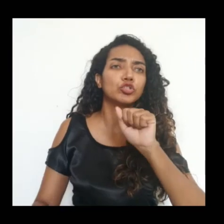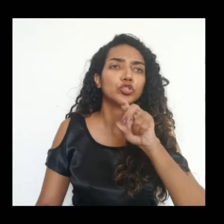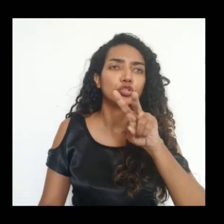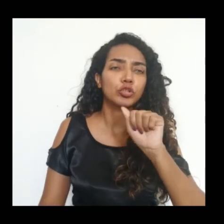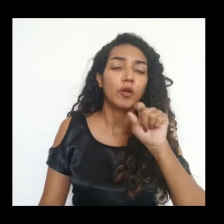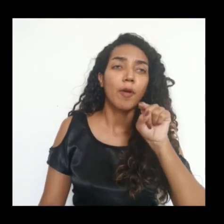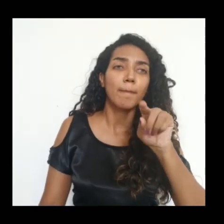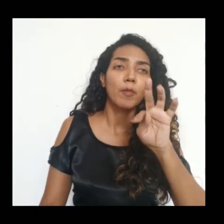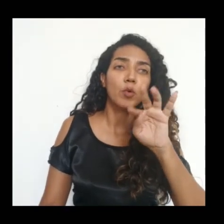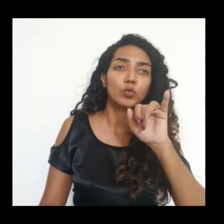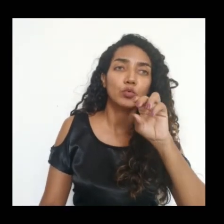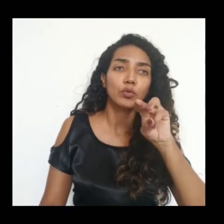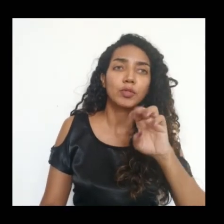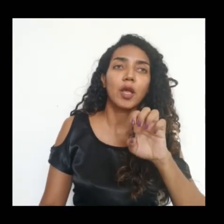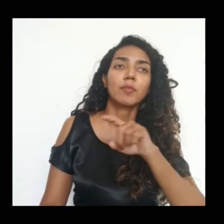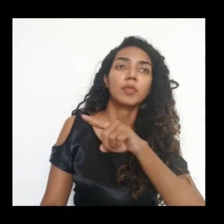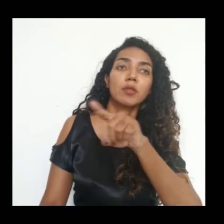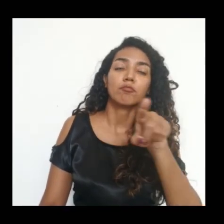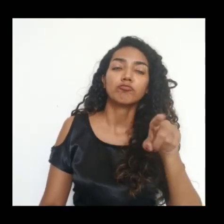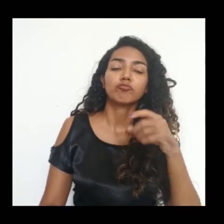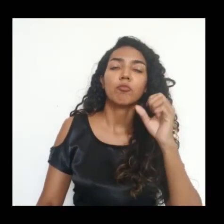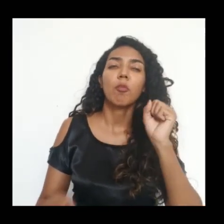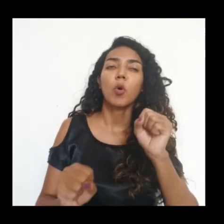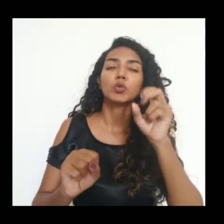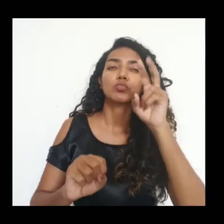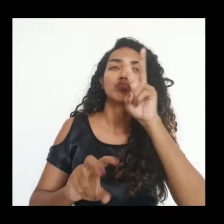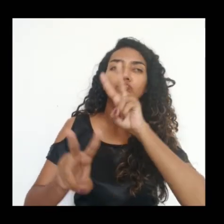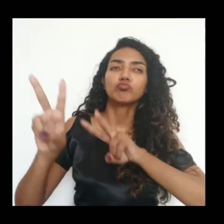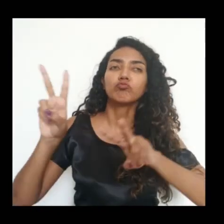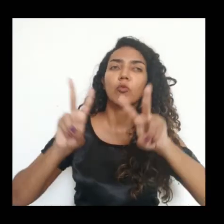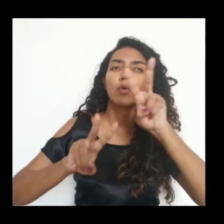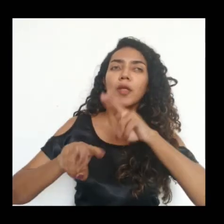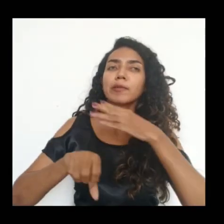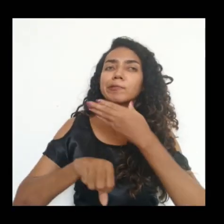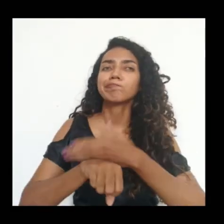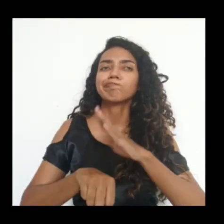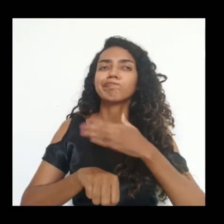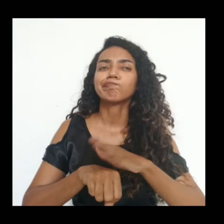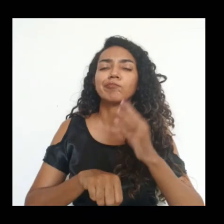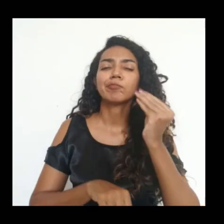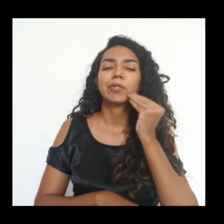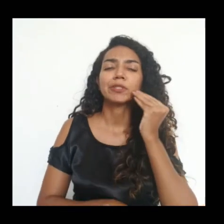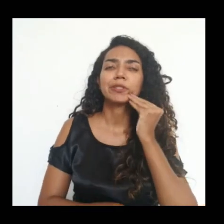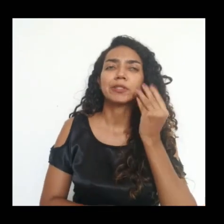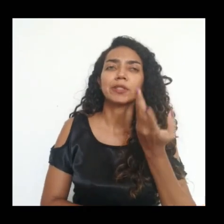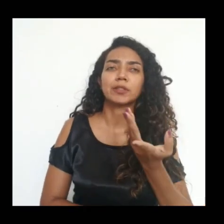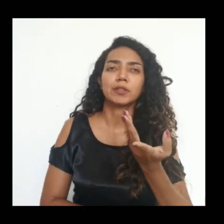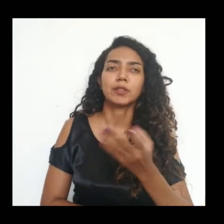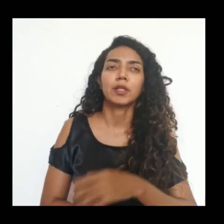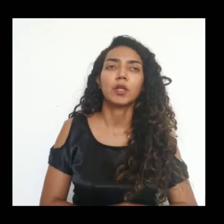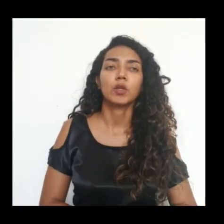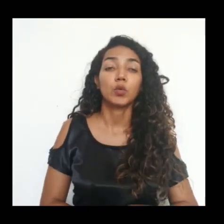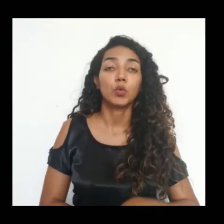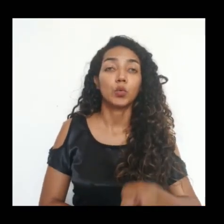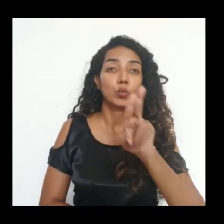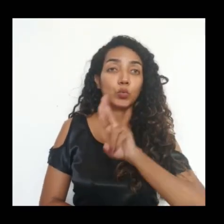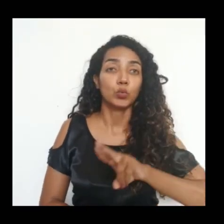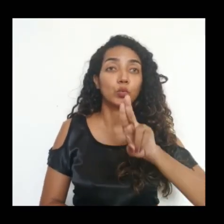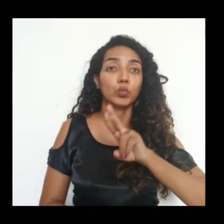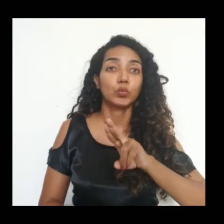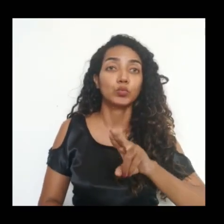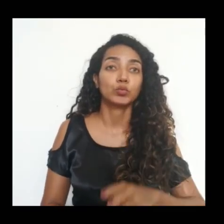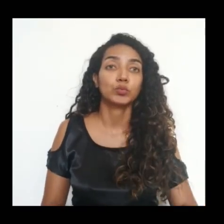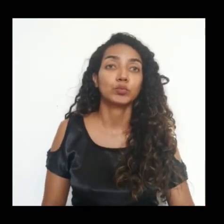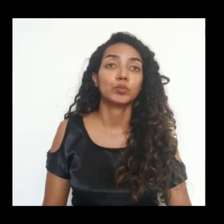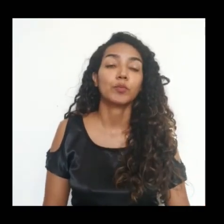uma olhada. É importante vocês praticarem. É muito comum na aplicação ter tipos data,